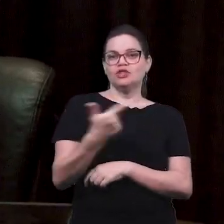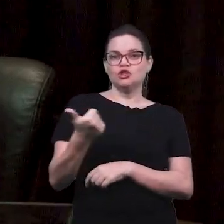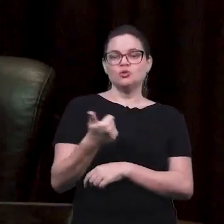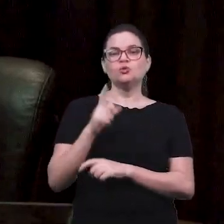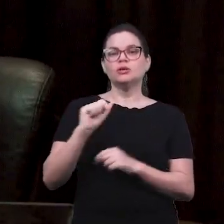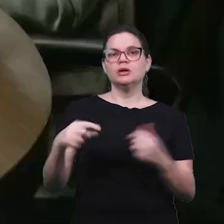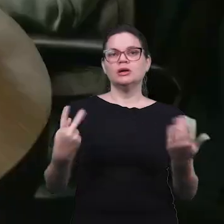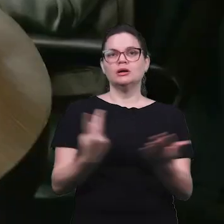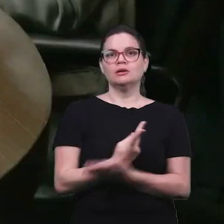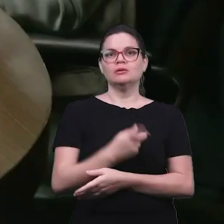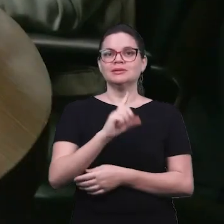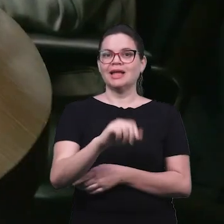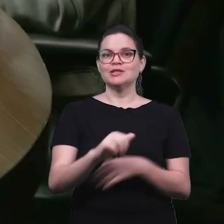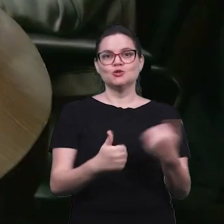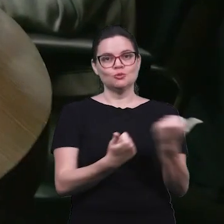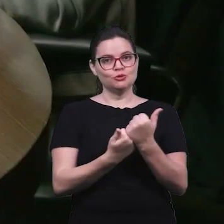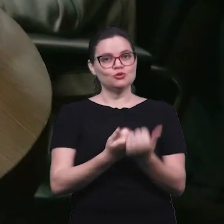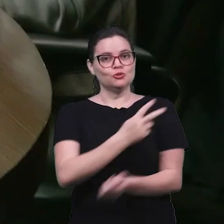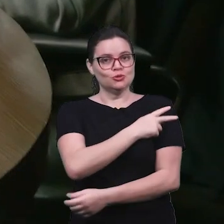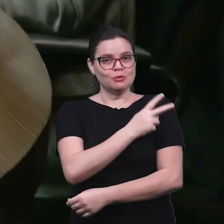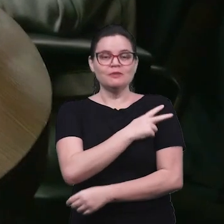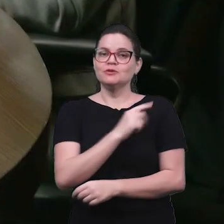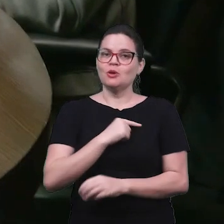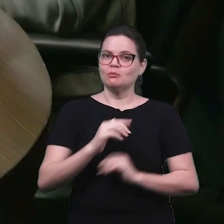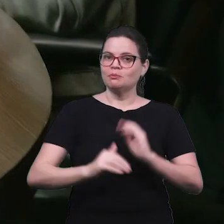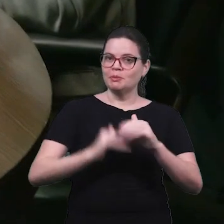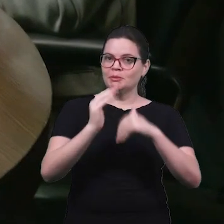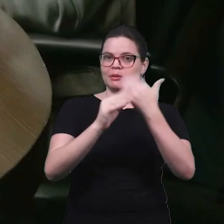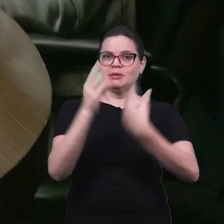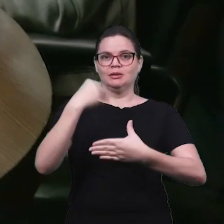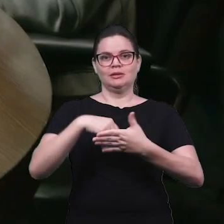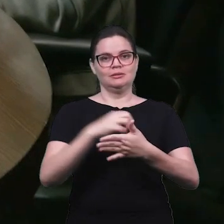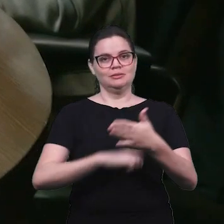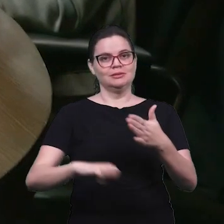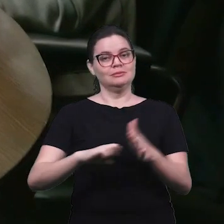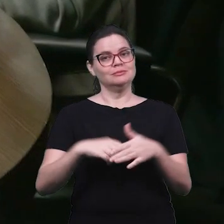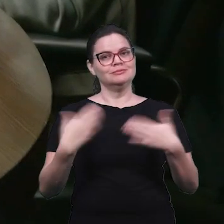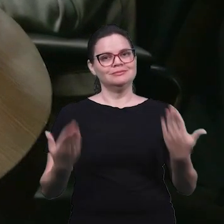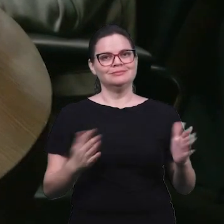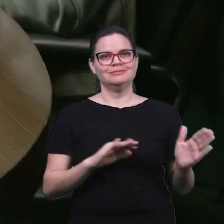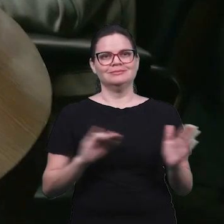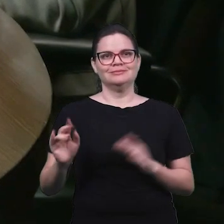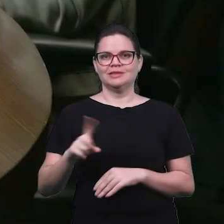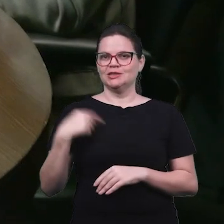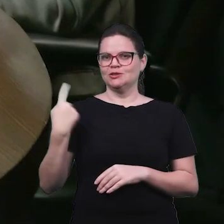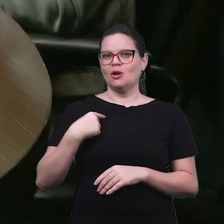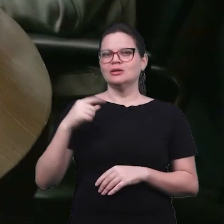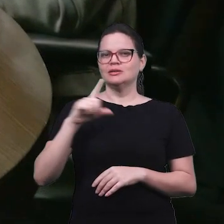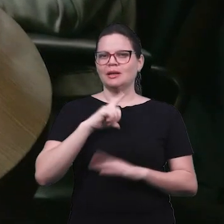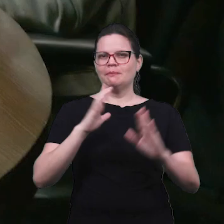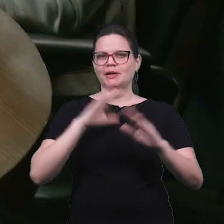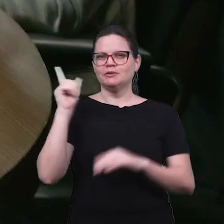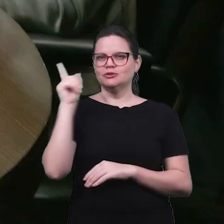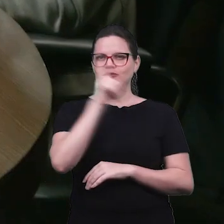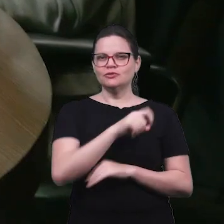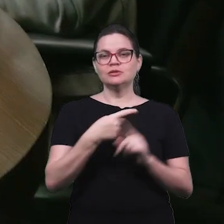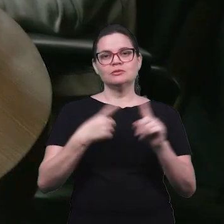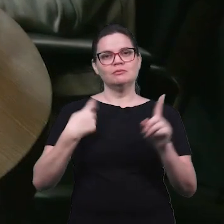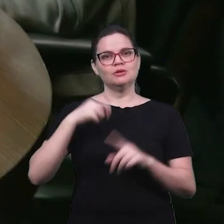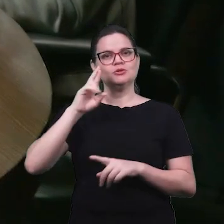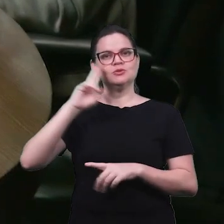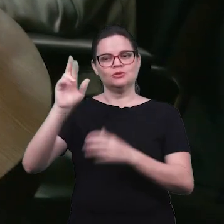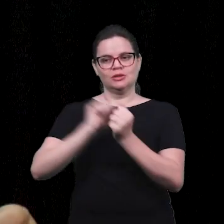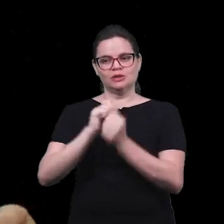assumiu o lugar do supervisor dele. Glória a Deus. É isso mesmo. Estamos em dias difíceis, Isso. mas temos o Senhor conosco, não é verdade, pastor?